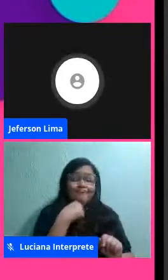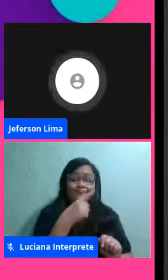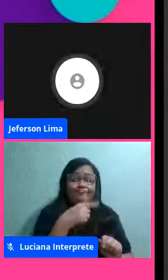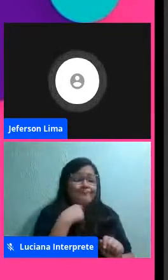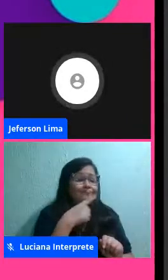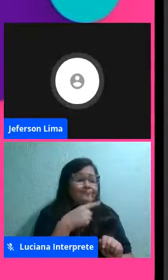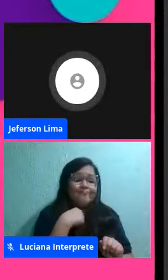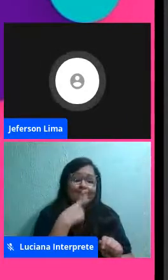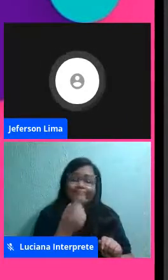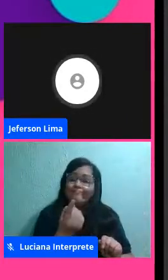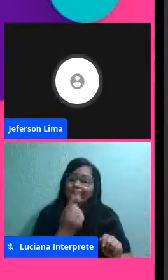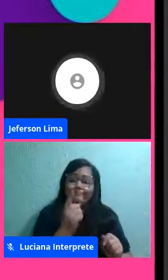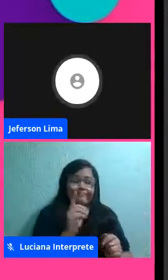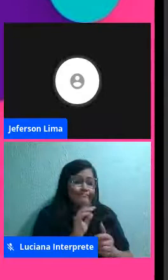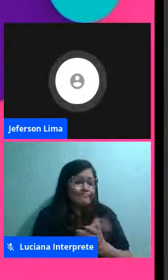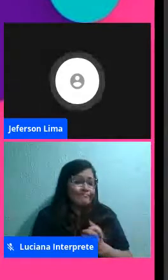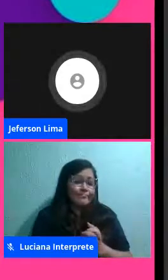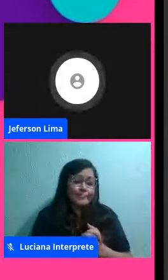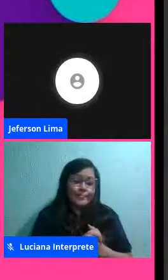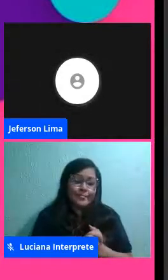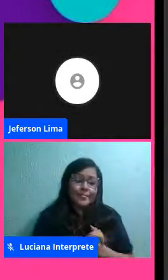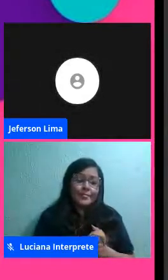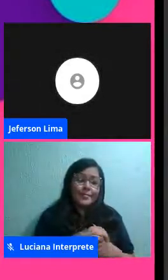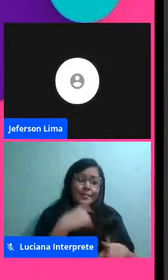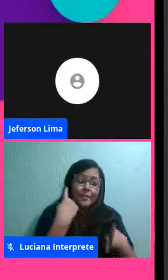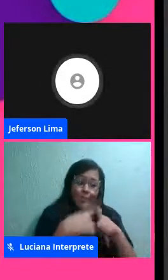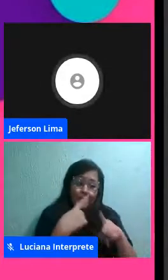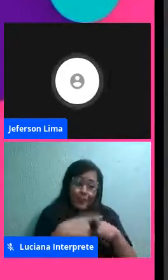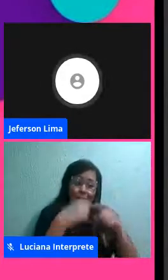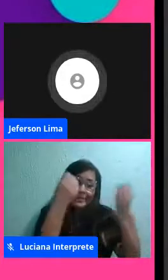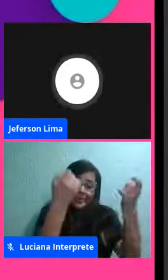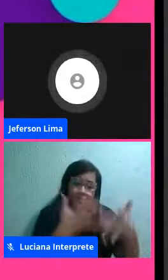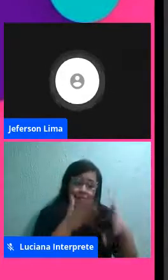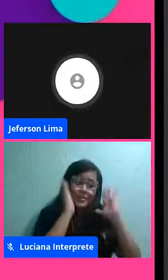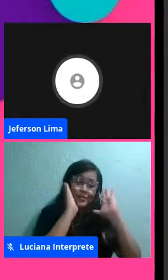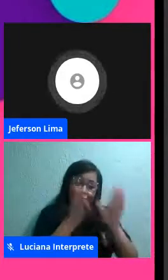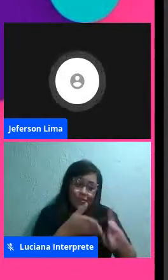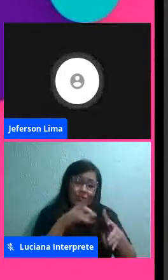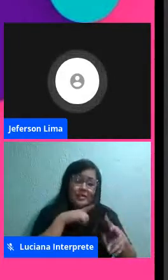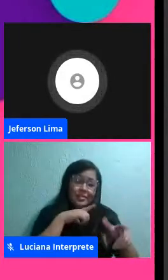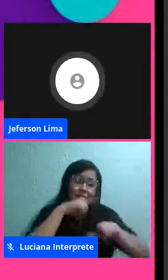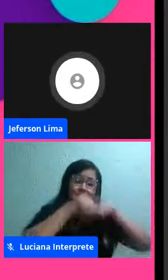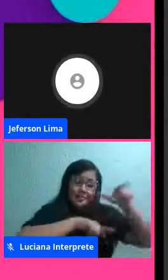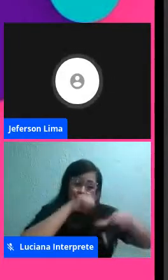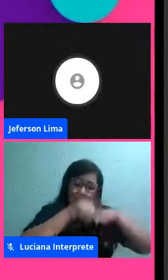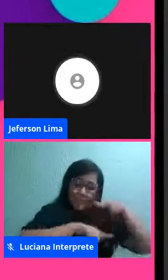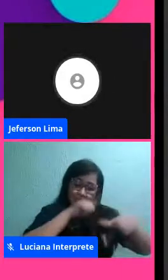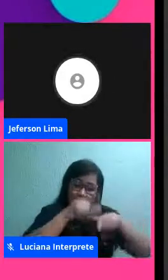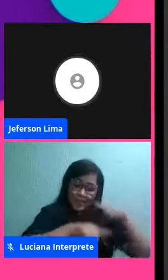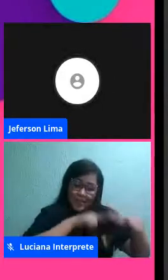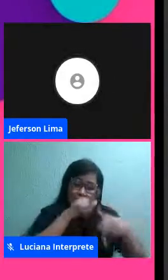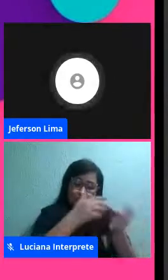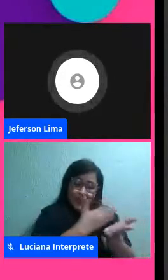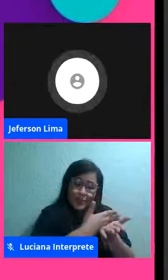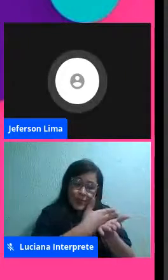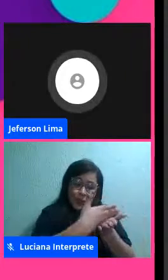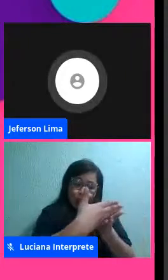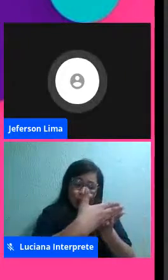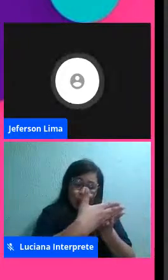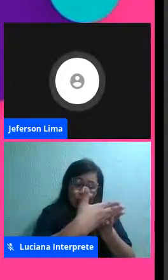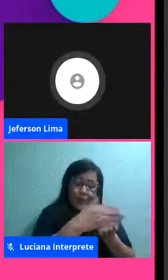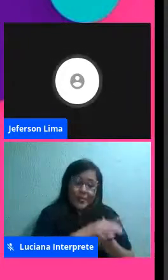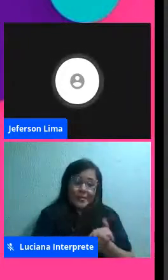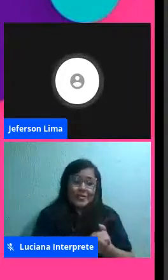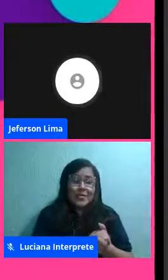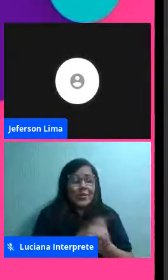Ele falou que já tem um serviço em progresso. Vou fazer aqui aquela velha análise aqui de desenvolvedor